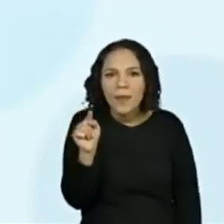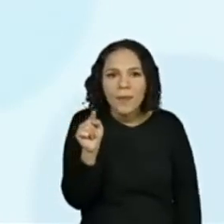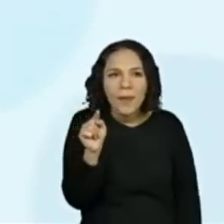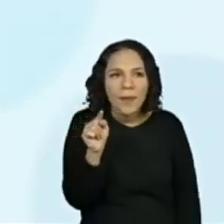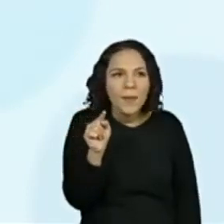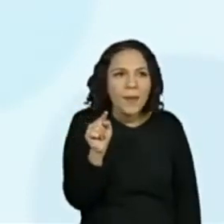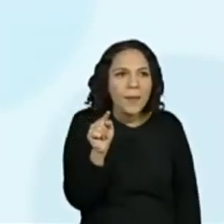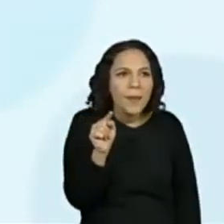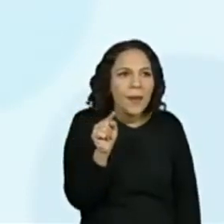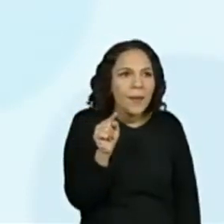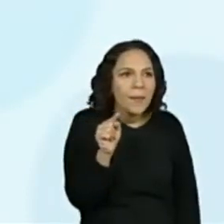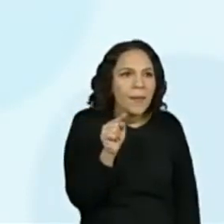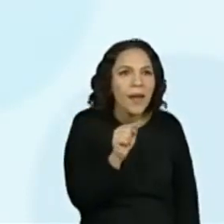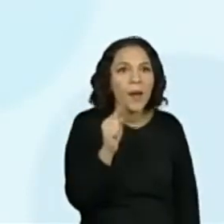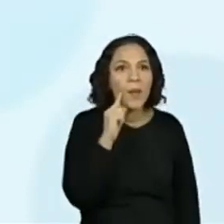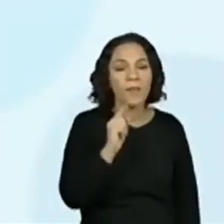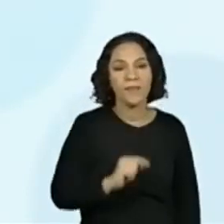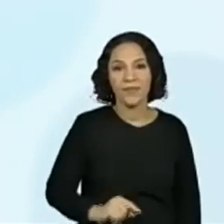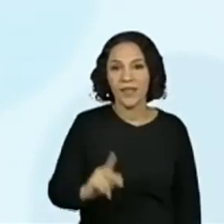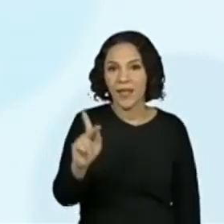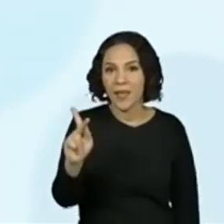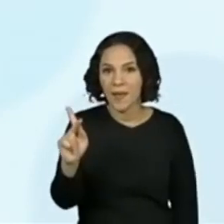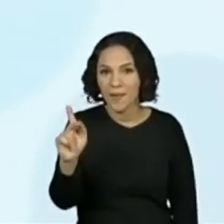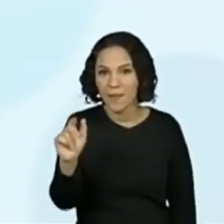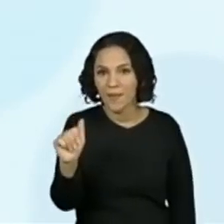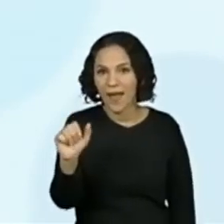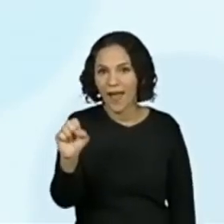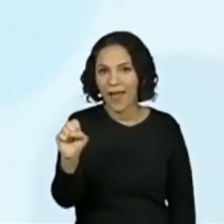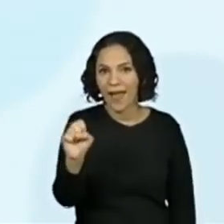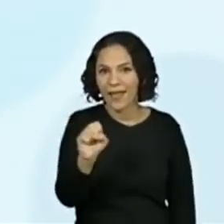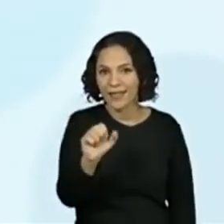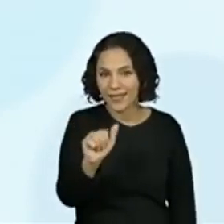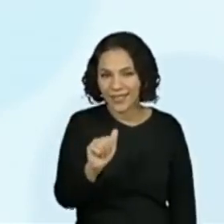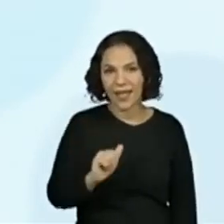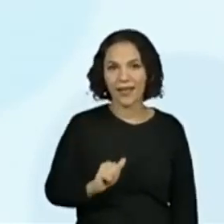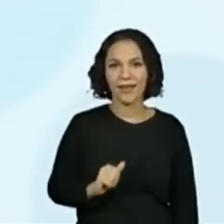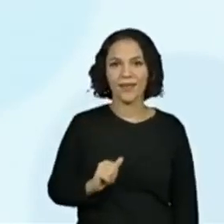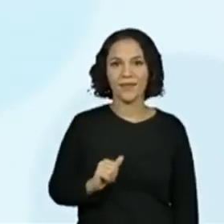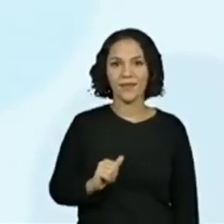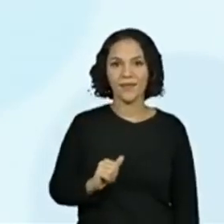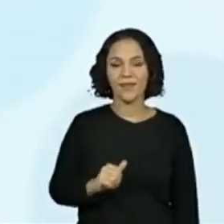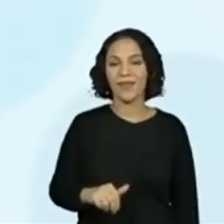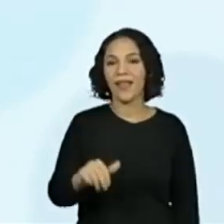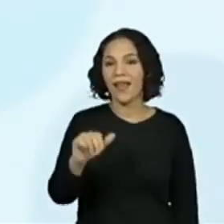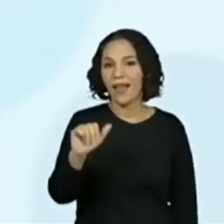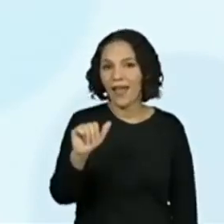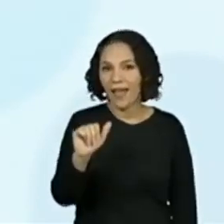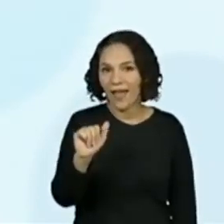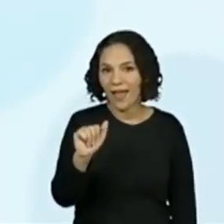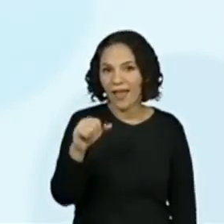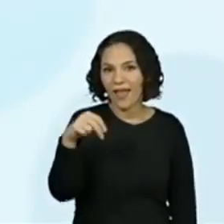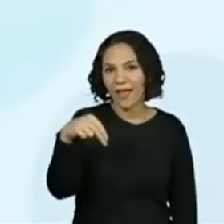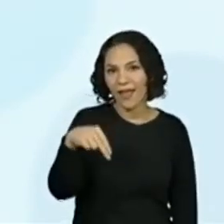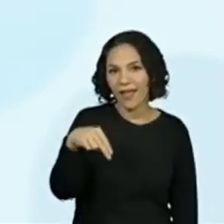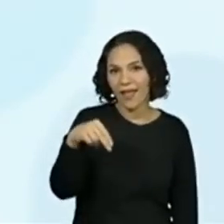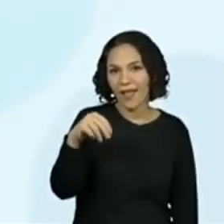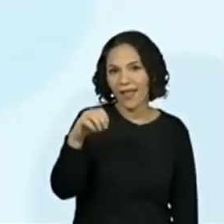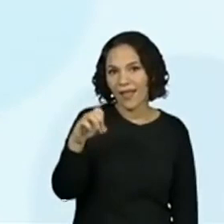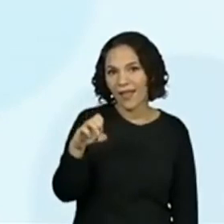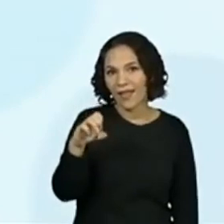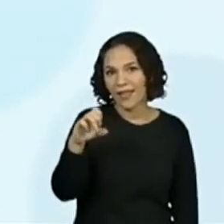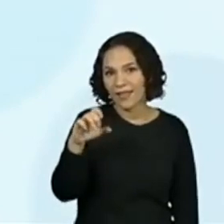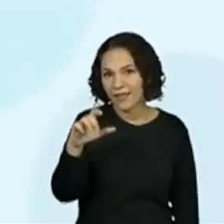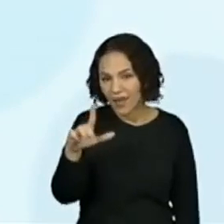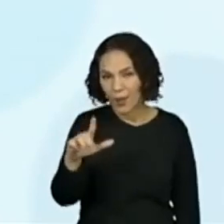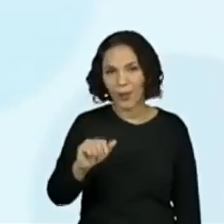dedo e vai. Passa anel. Está na primeira opção? Vê se está na primeira, se ajusta, se não ajusta, né? Na